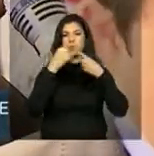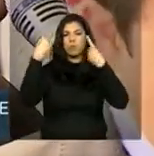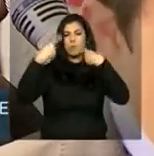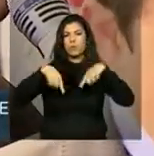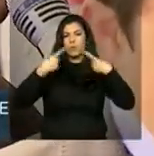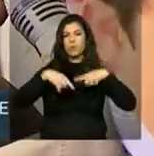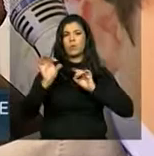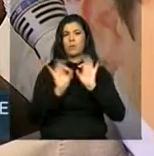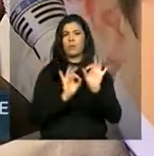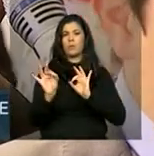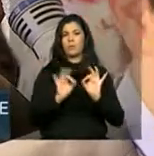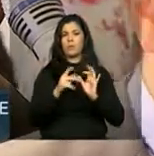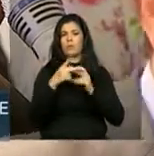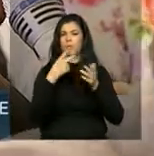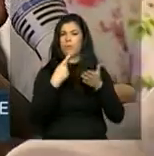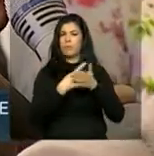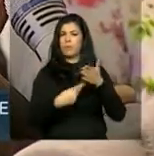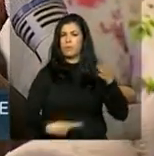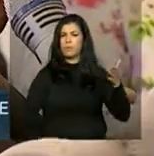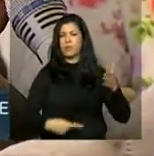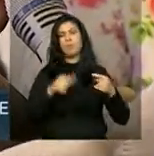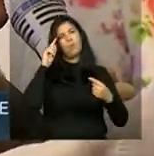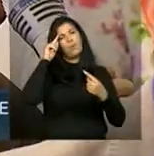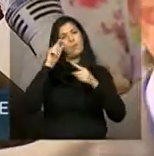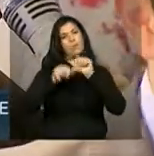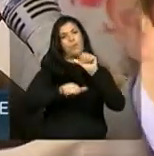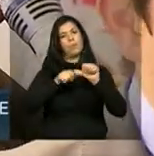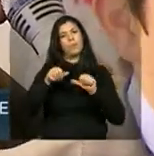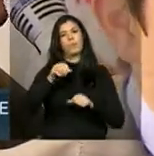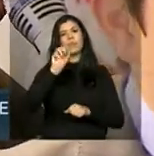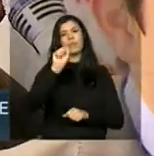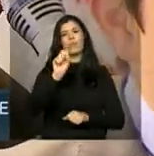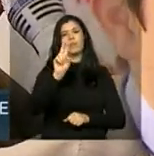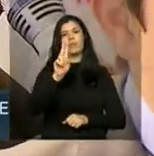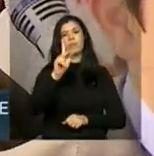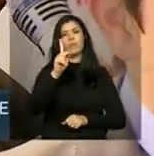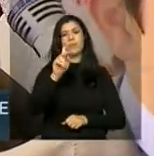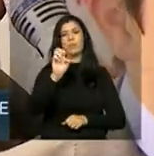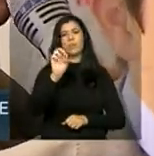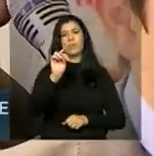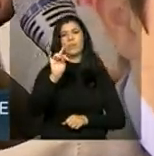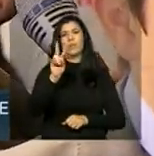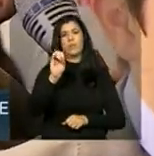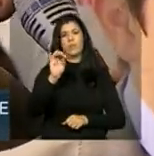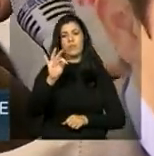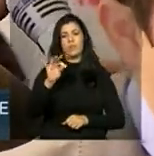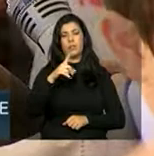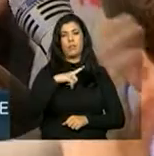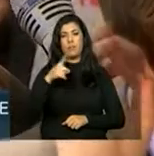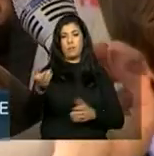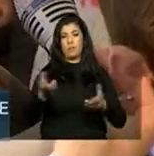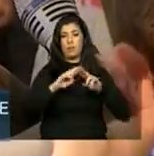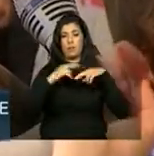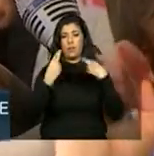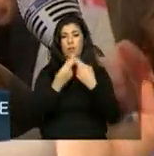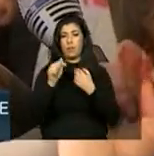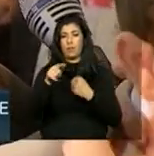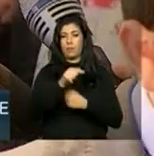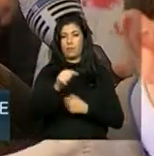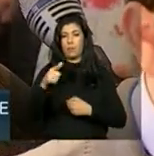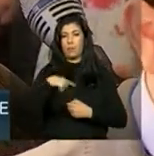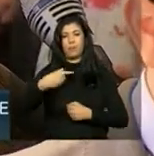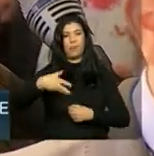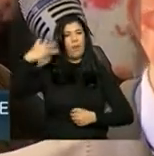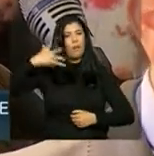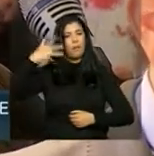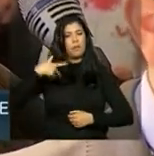desse projeto que muda o cálculo da meta de superávit numa reunião essa semana inclusive parlamentares chegaram a